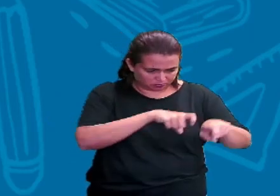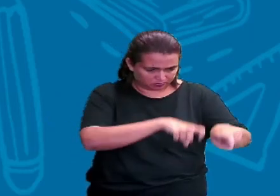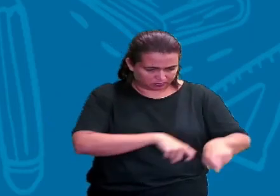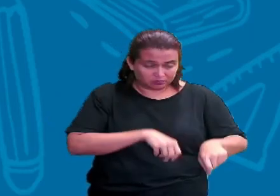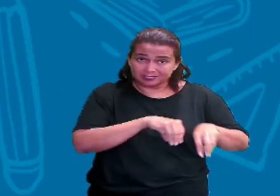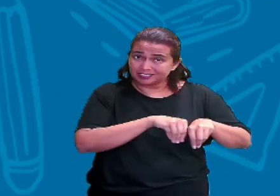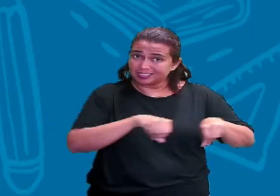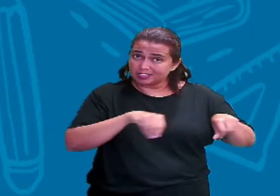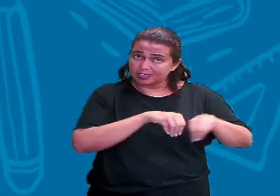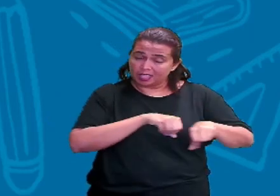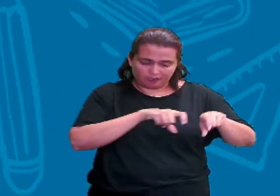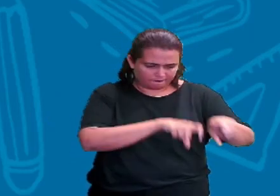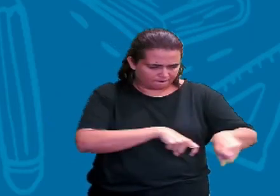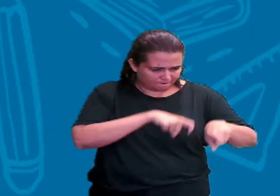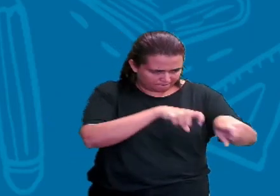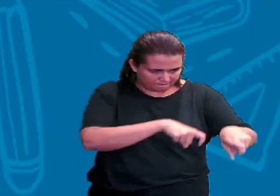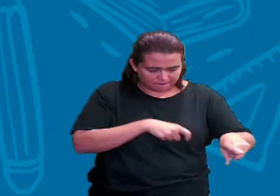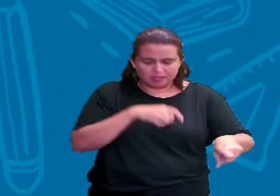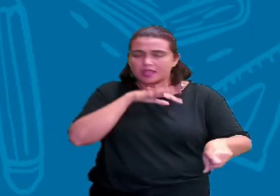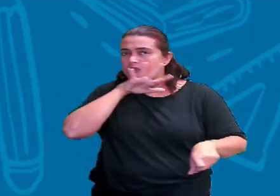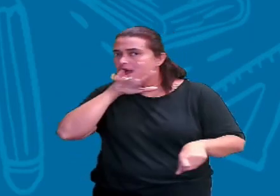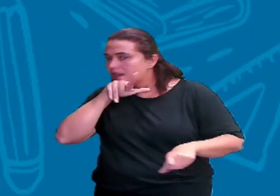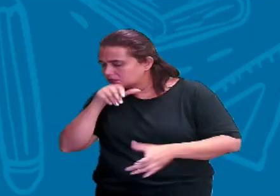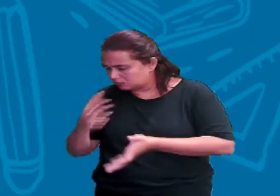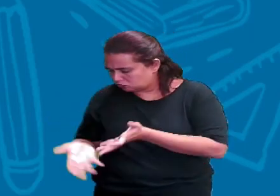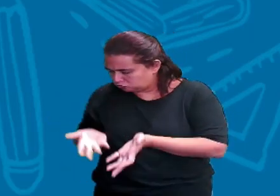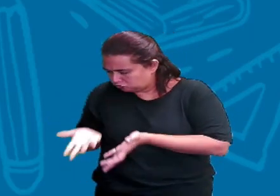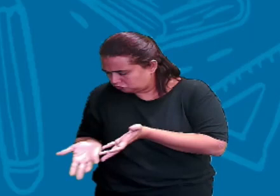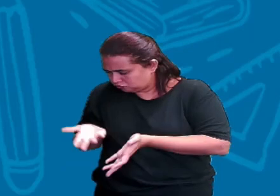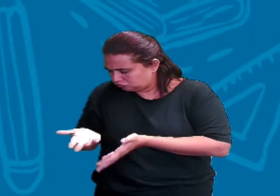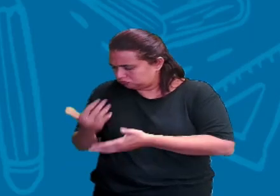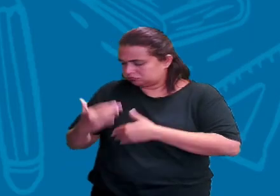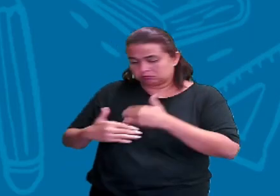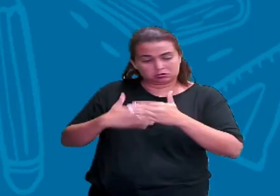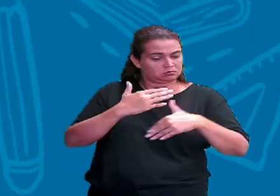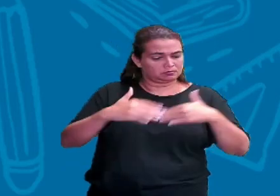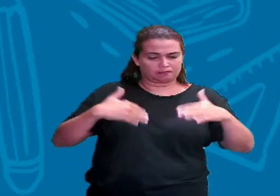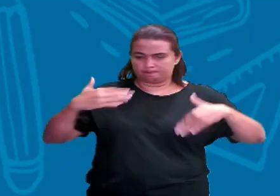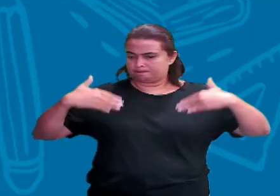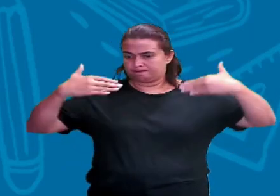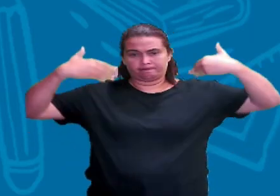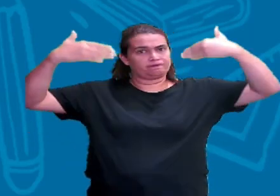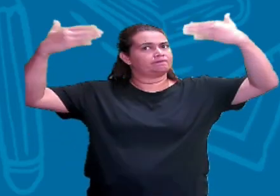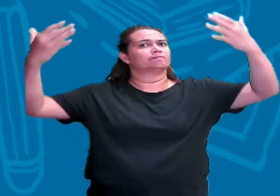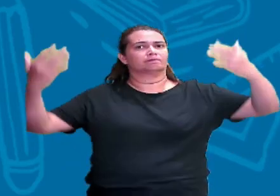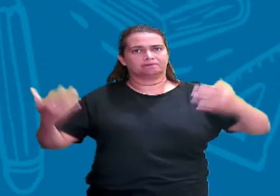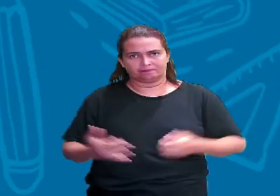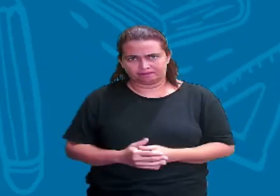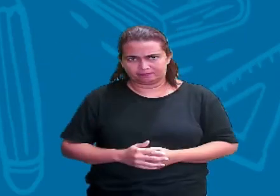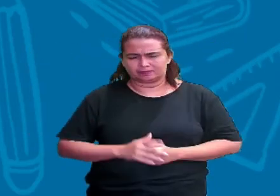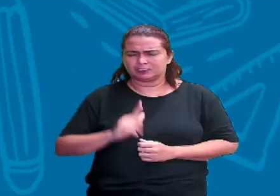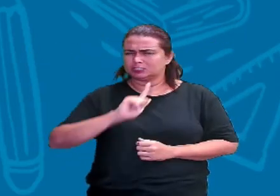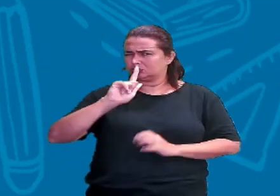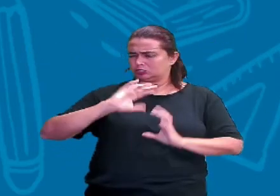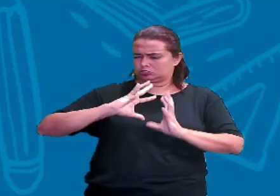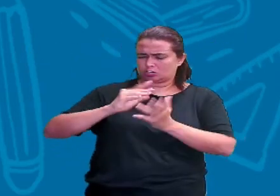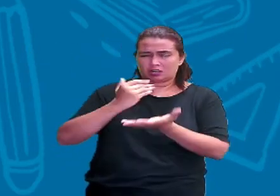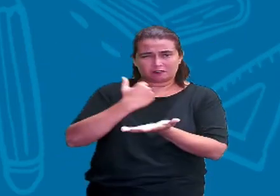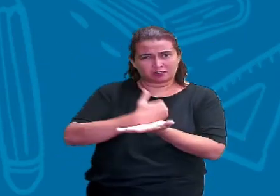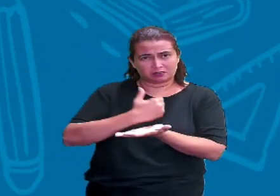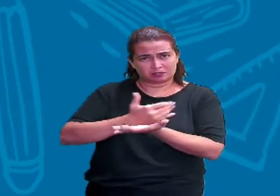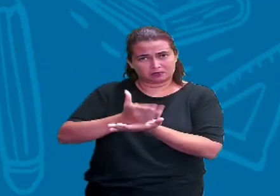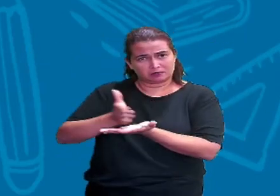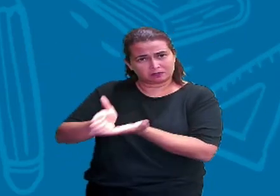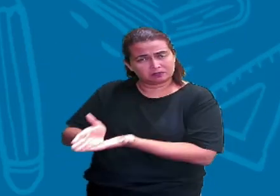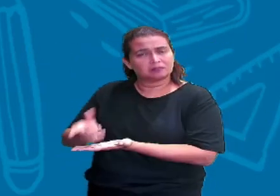continuou evoluindo nesses conhecimentos, certo? E a geografia tem divisão? Tem. A